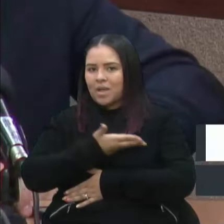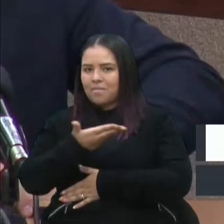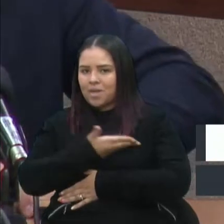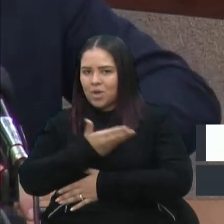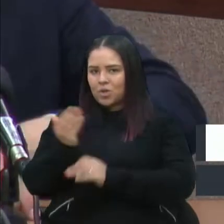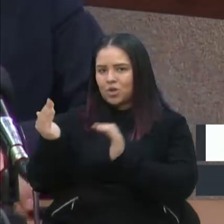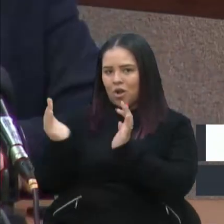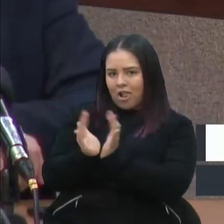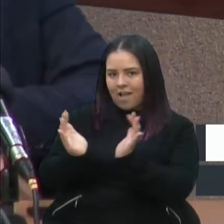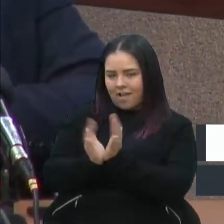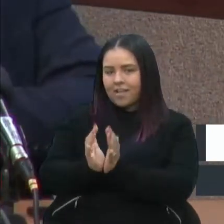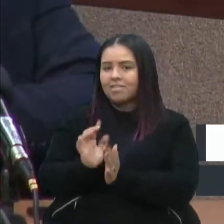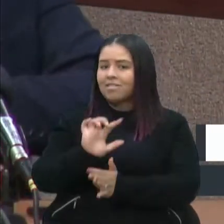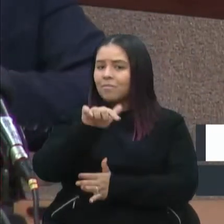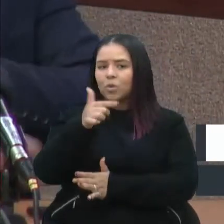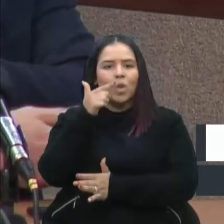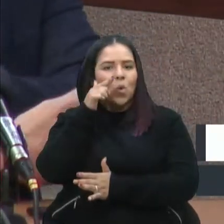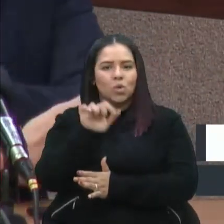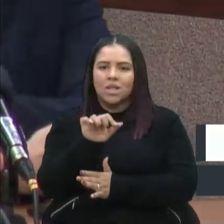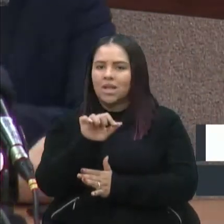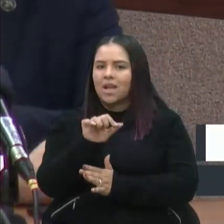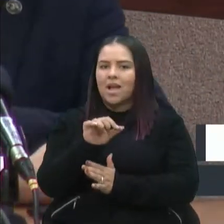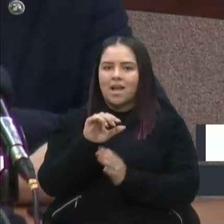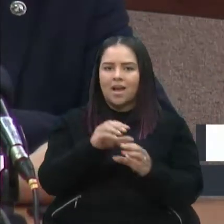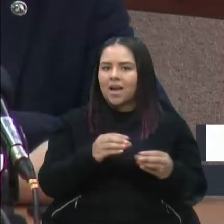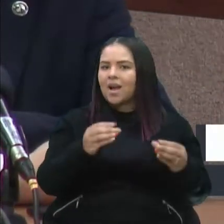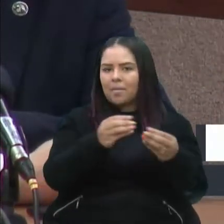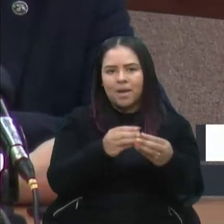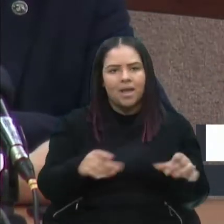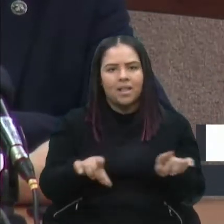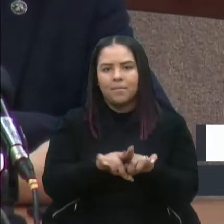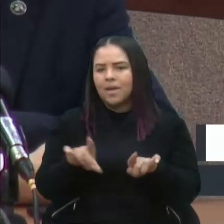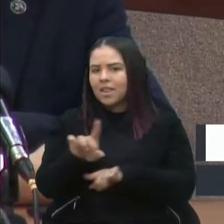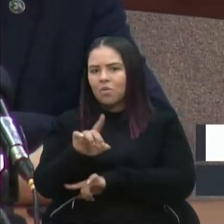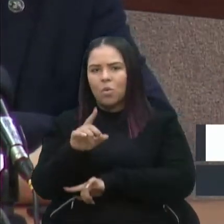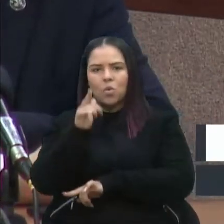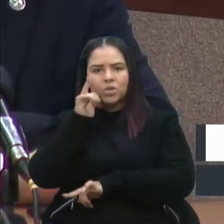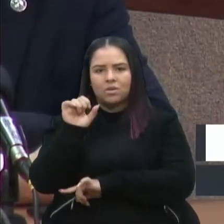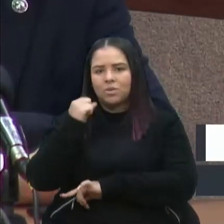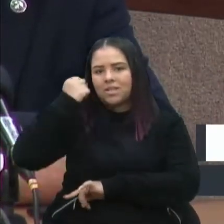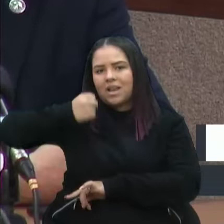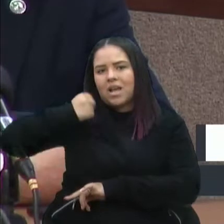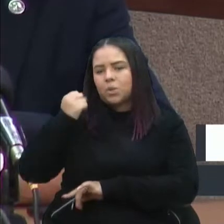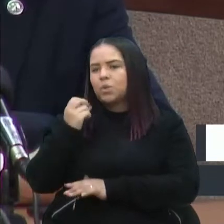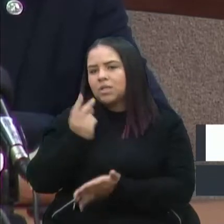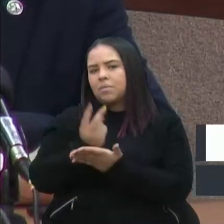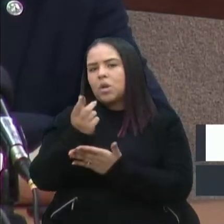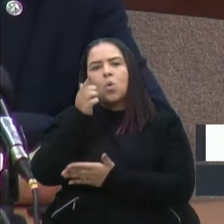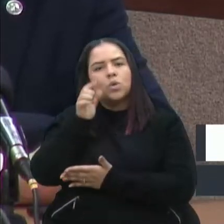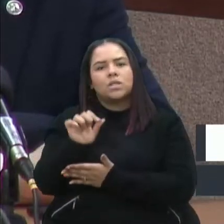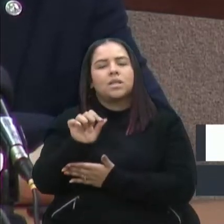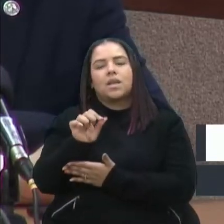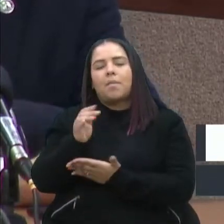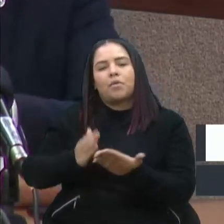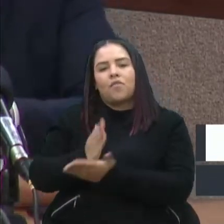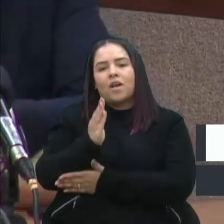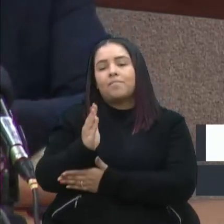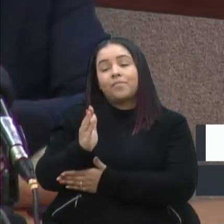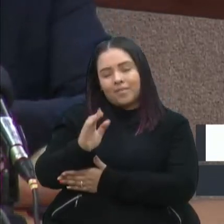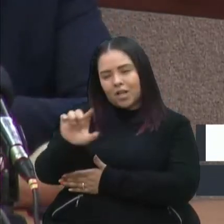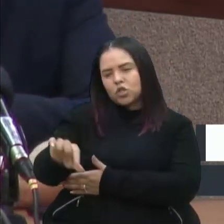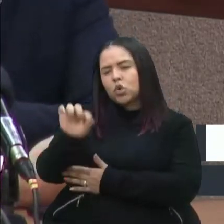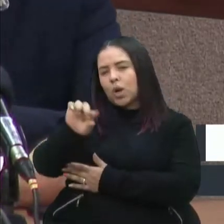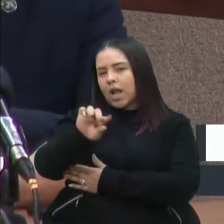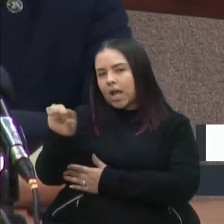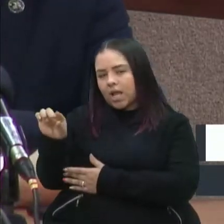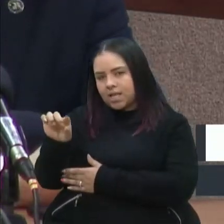quando tu não consegue a Câmara nem o Senado, tu recorre toda vez que tu não conseguir aprovar nada para quem tu indicou. Então, o